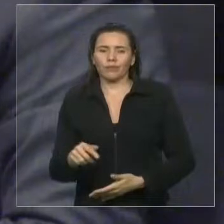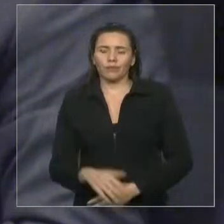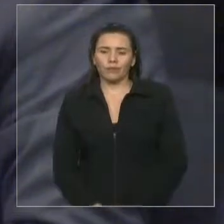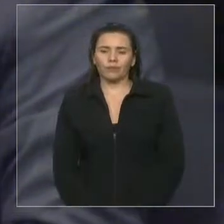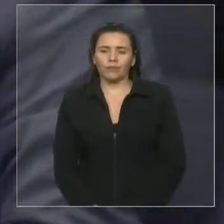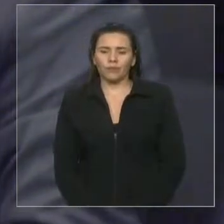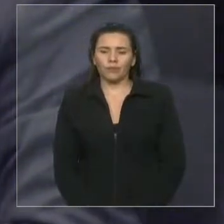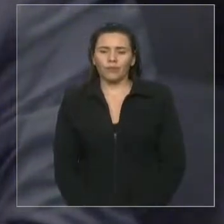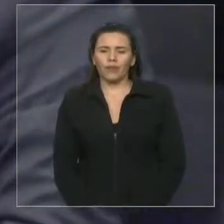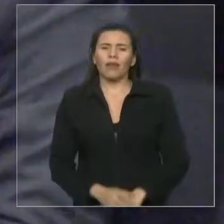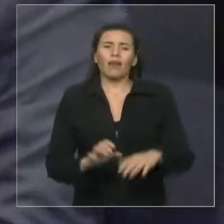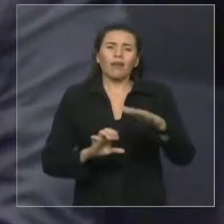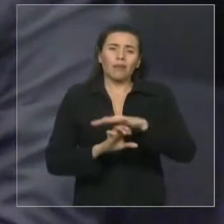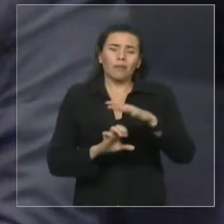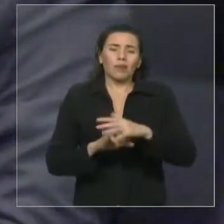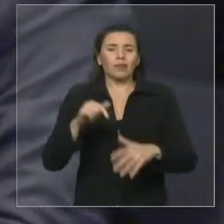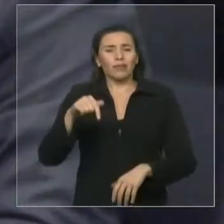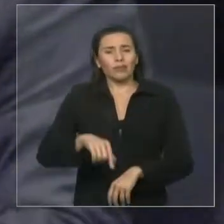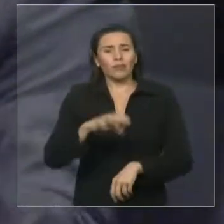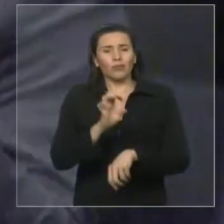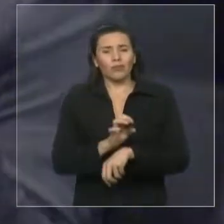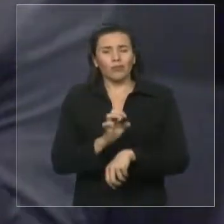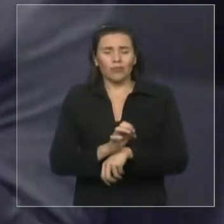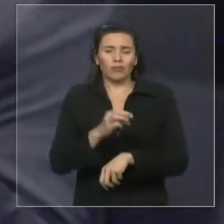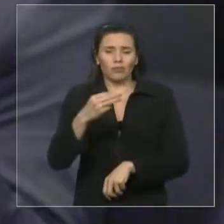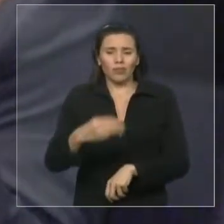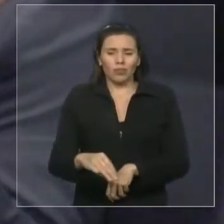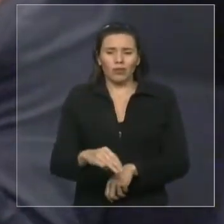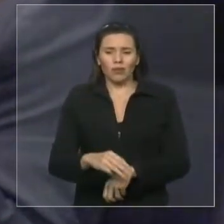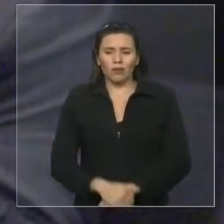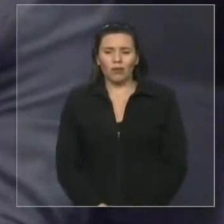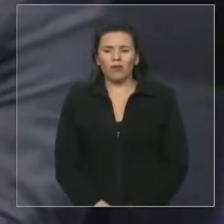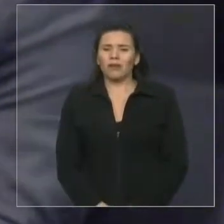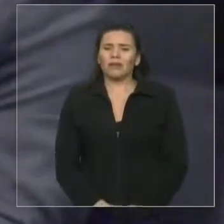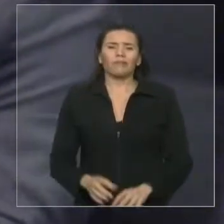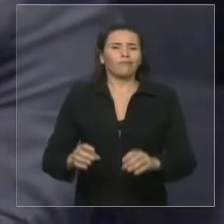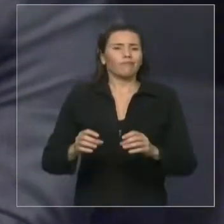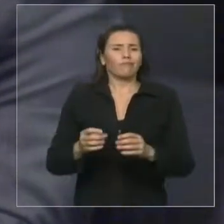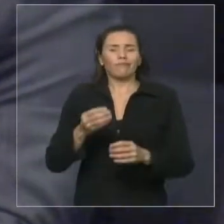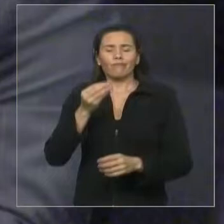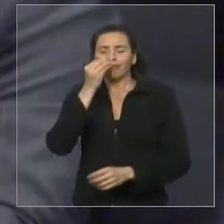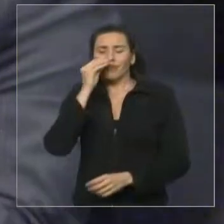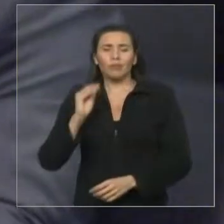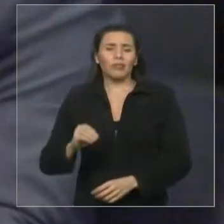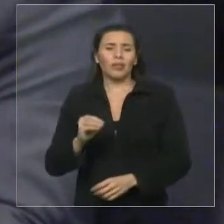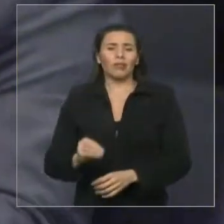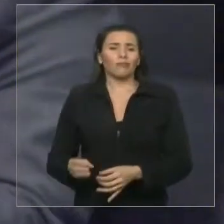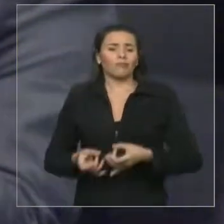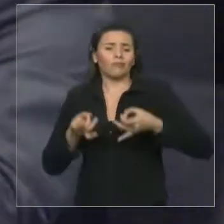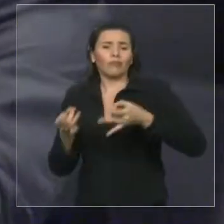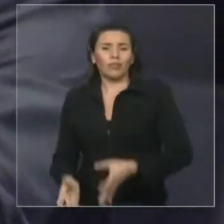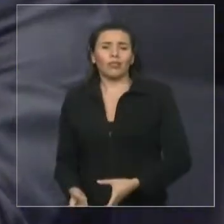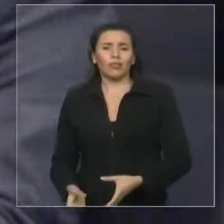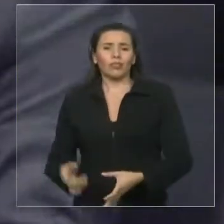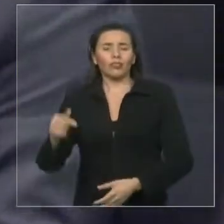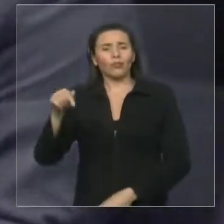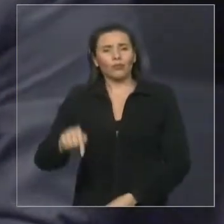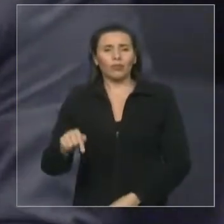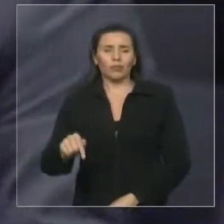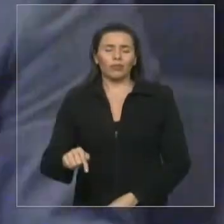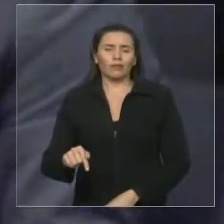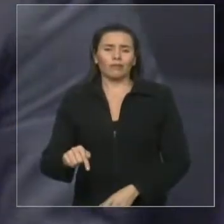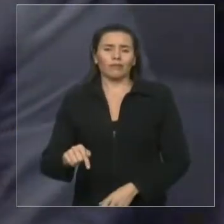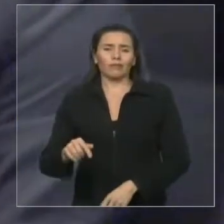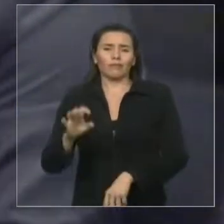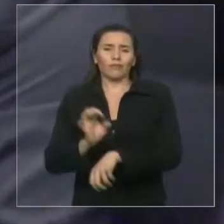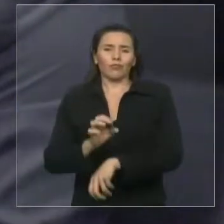empresas que simplesmente deixaram de investir por conta dessa burocracia e foram investir em outros estados, que têm portos já mais organizados, que